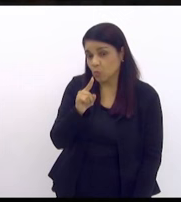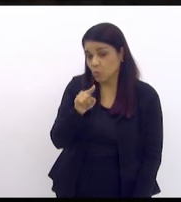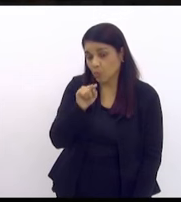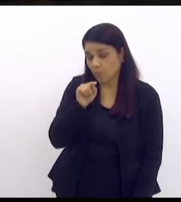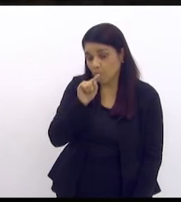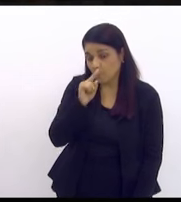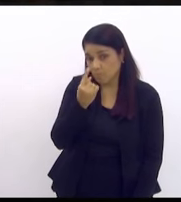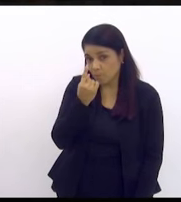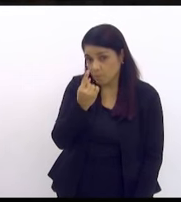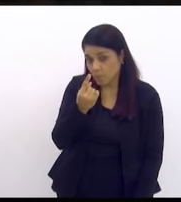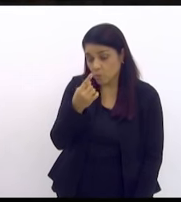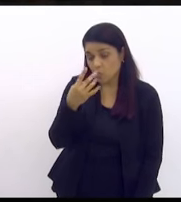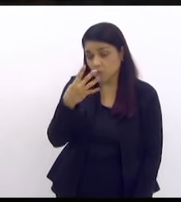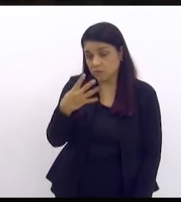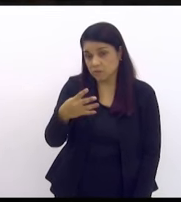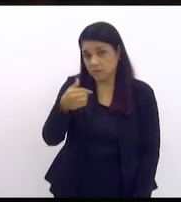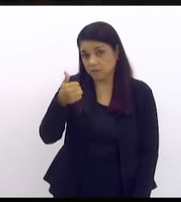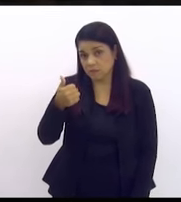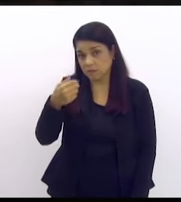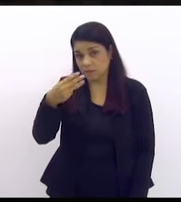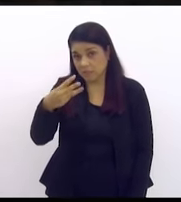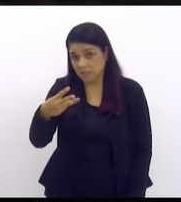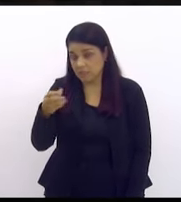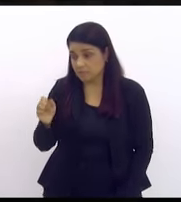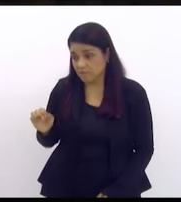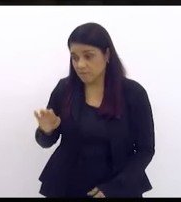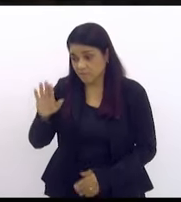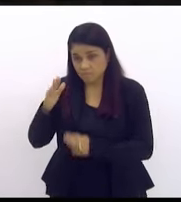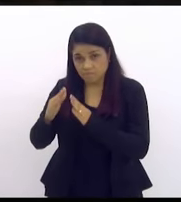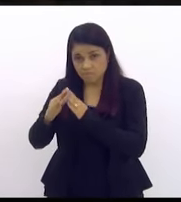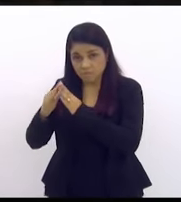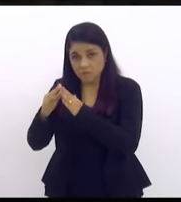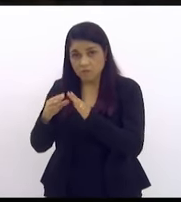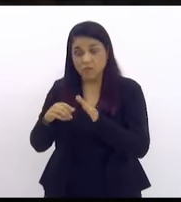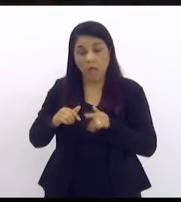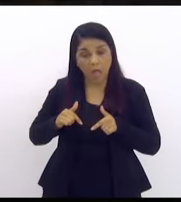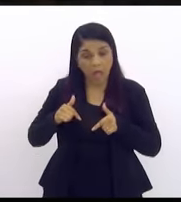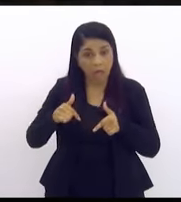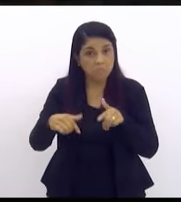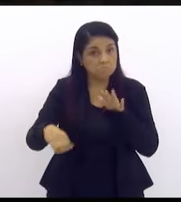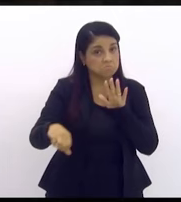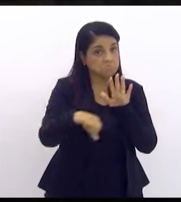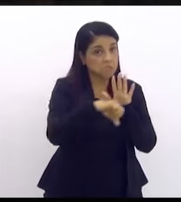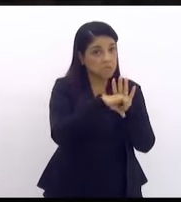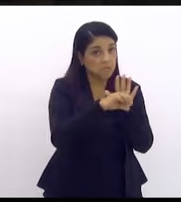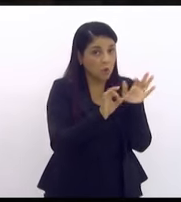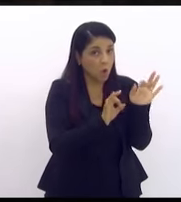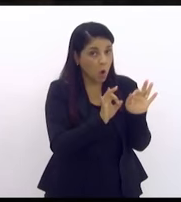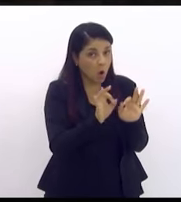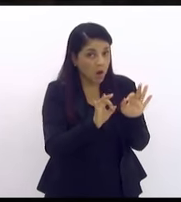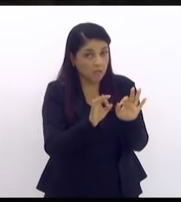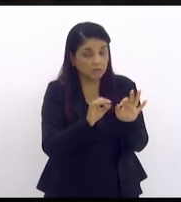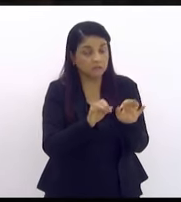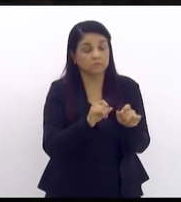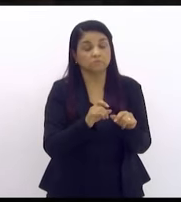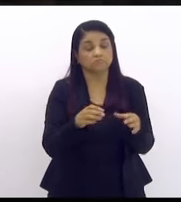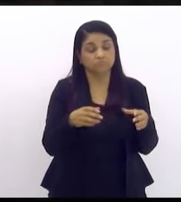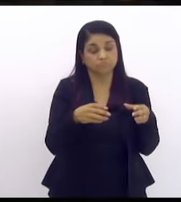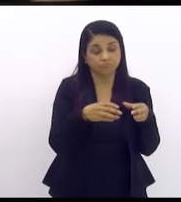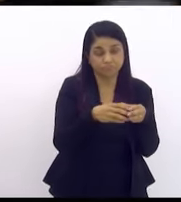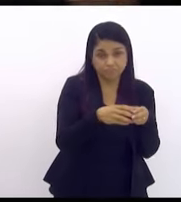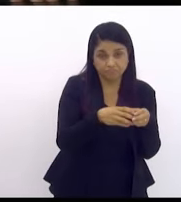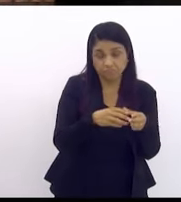1.413 favelas com atuação do crime organizado, isto é, milícia